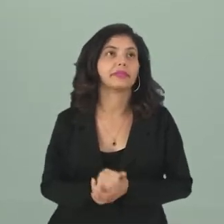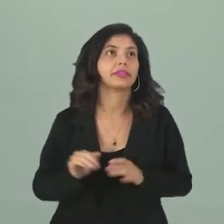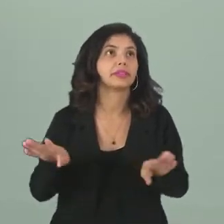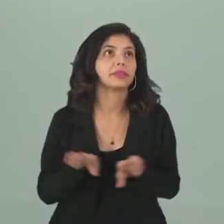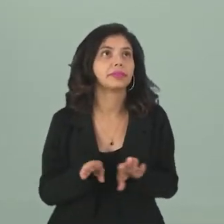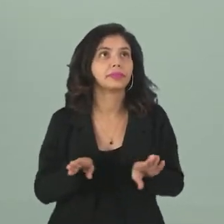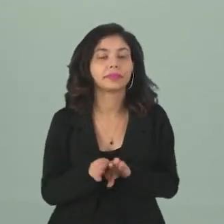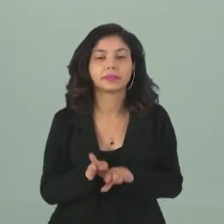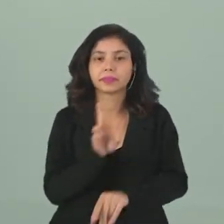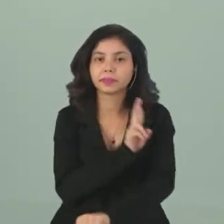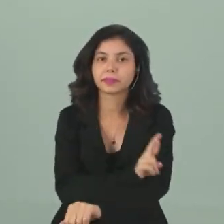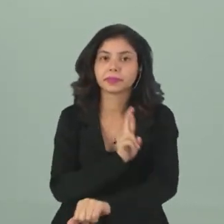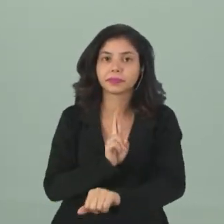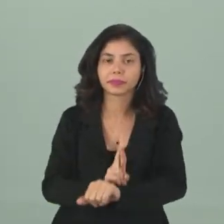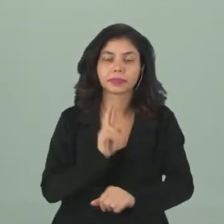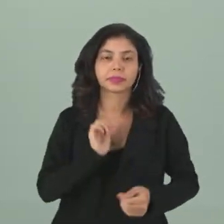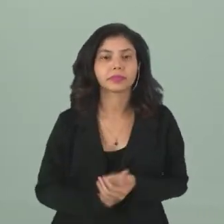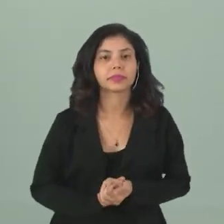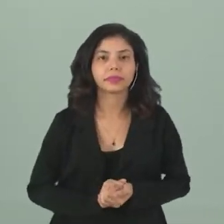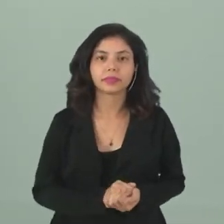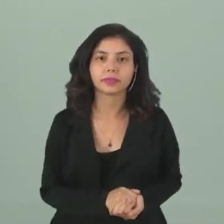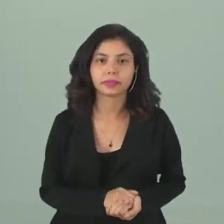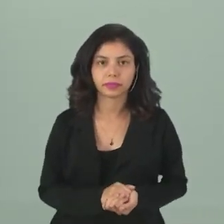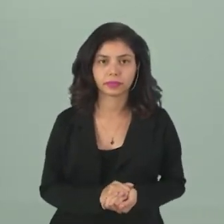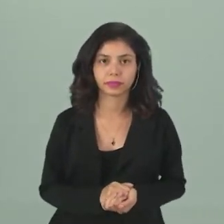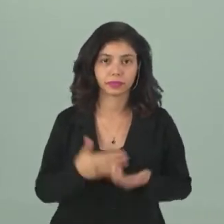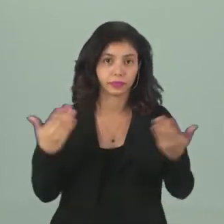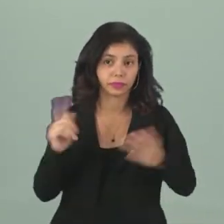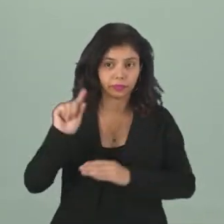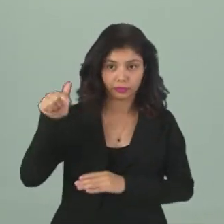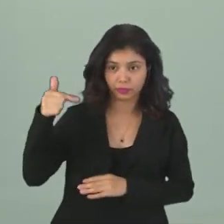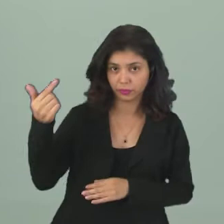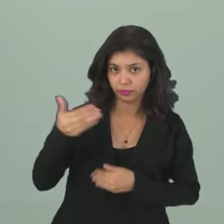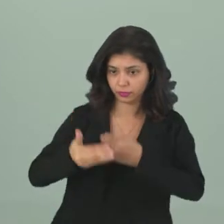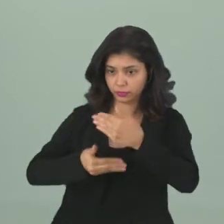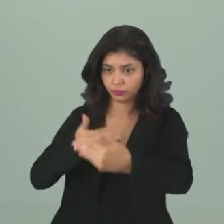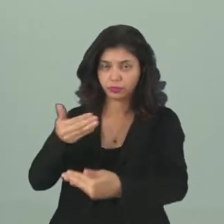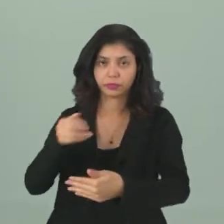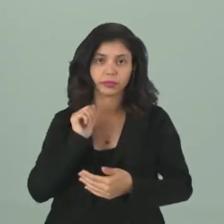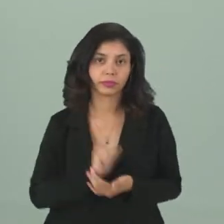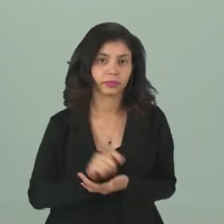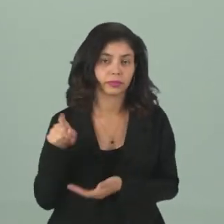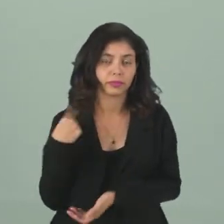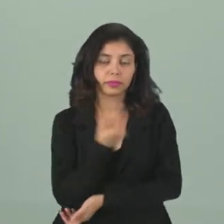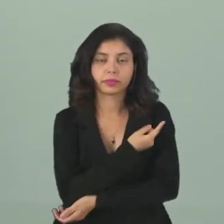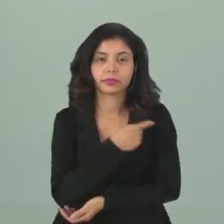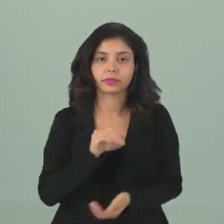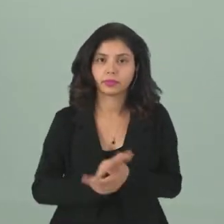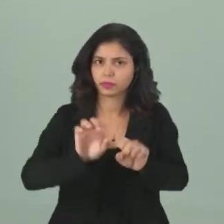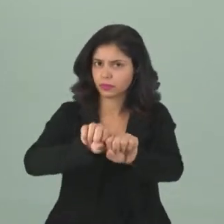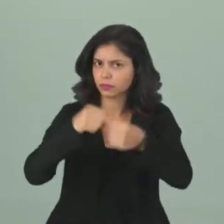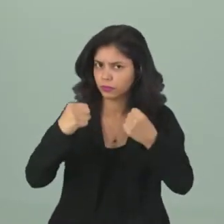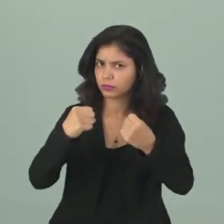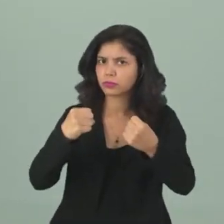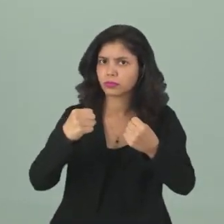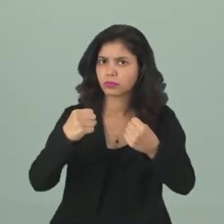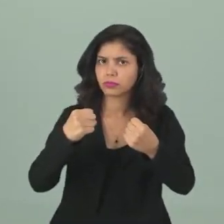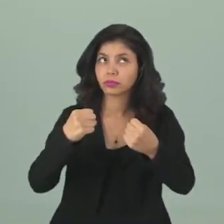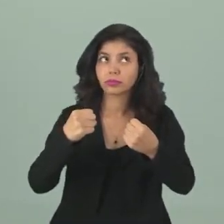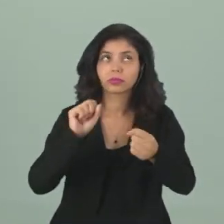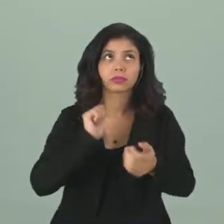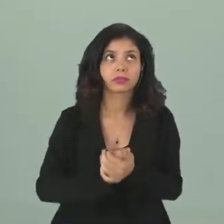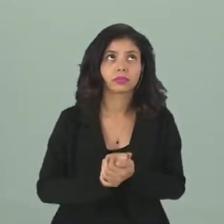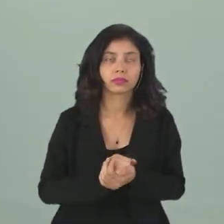quesito religioso. Só que aí, após alguns processos, a gente vai ter um rompimento